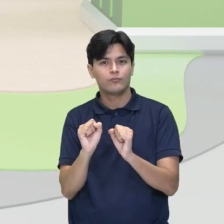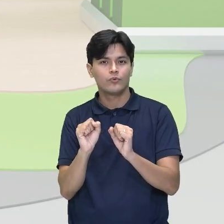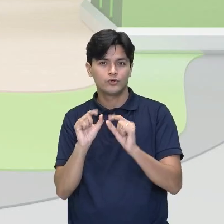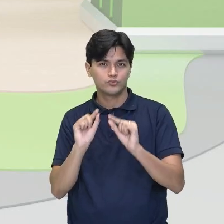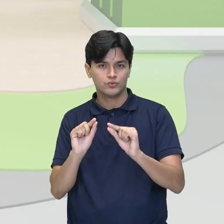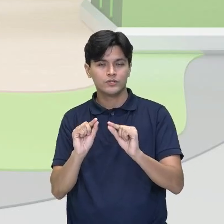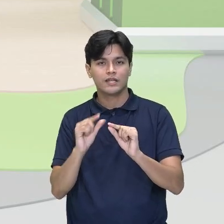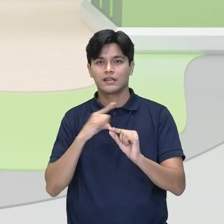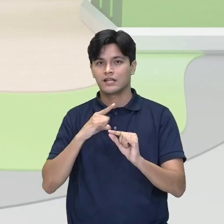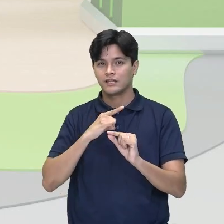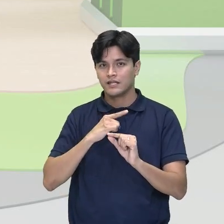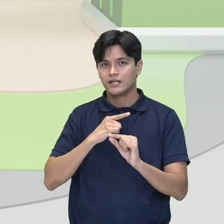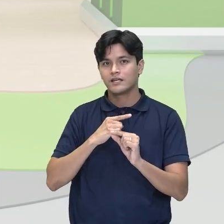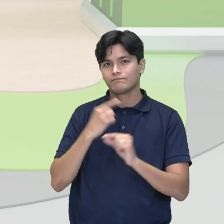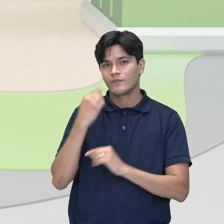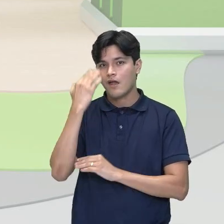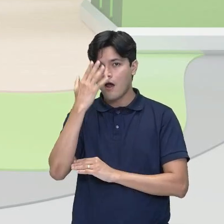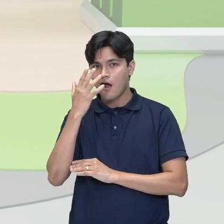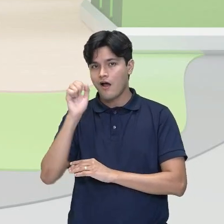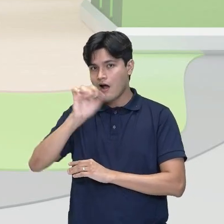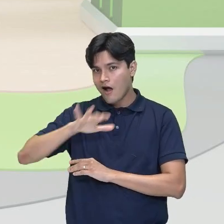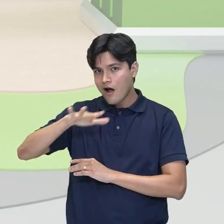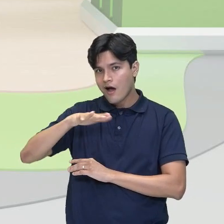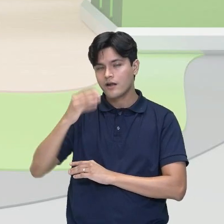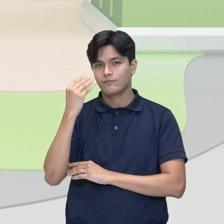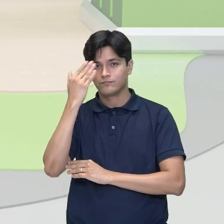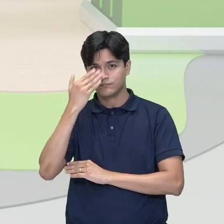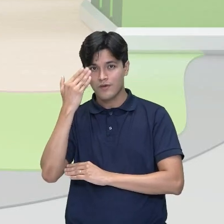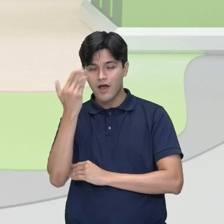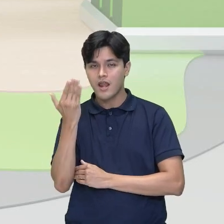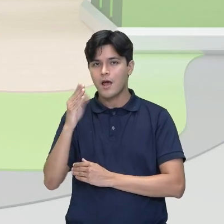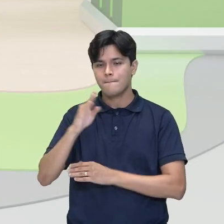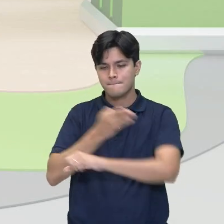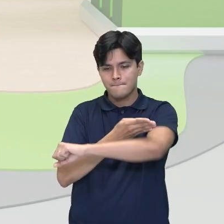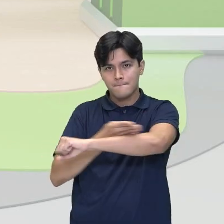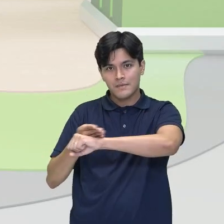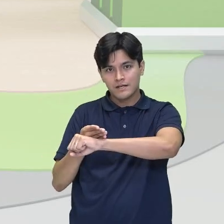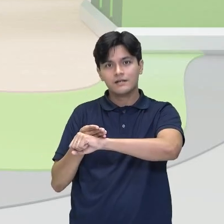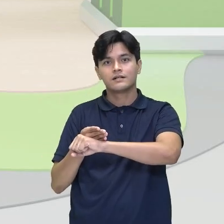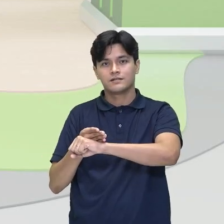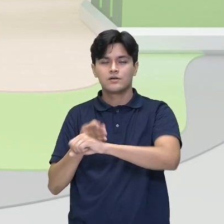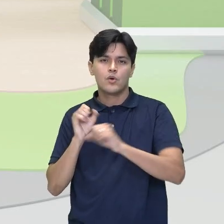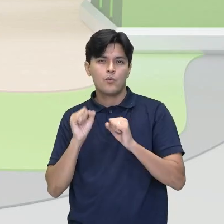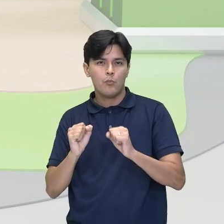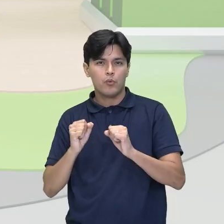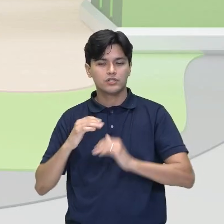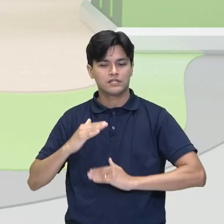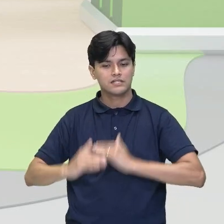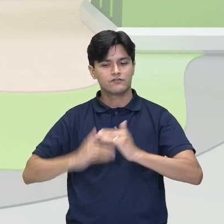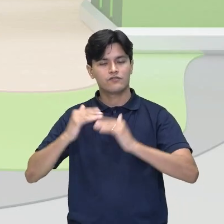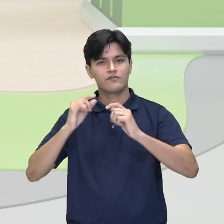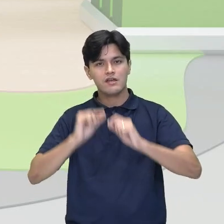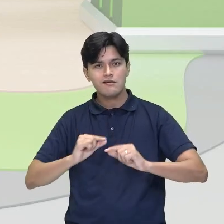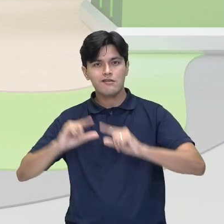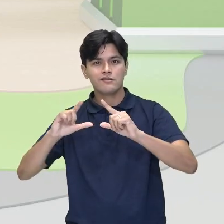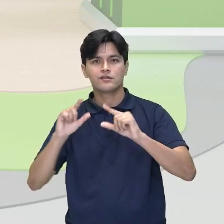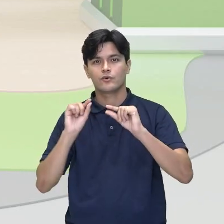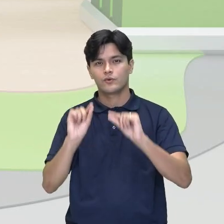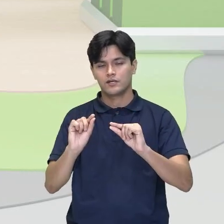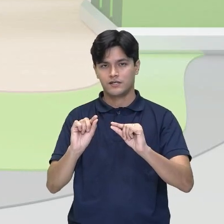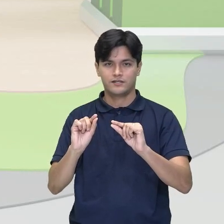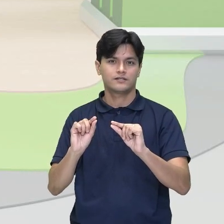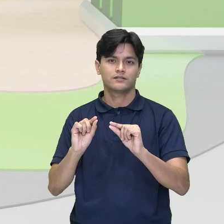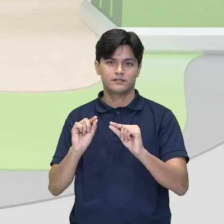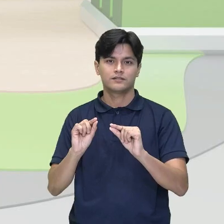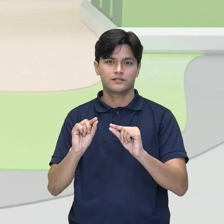olho, próximo ali. E essa carne, às vezes, se você não cuida, não busca um tratamento, não busca fazer